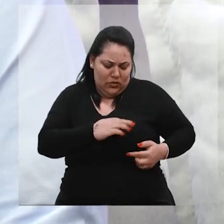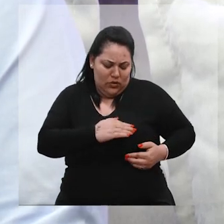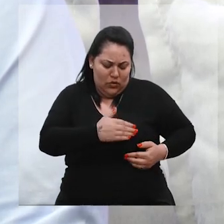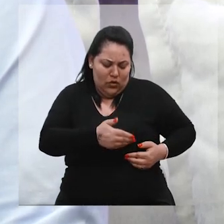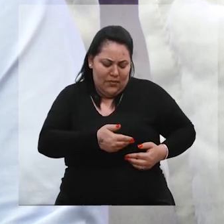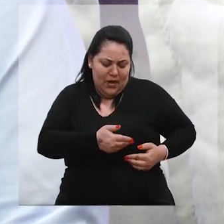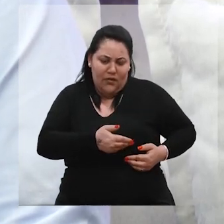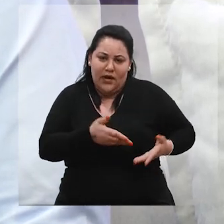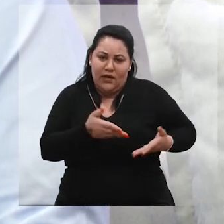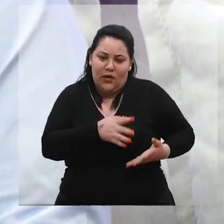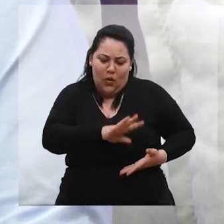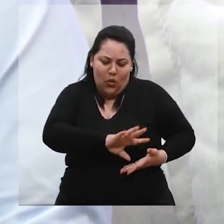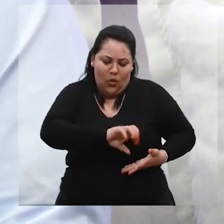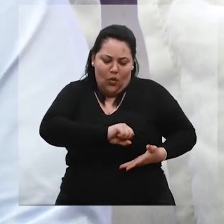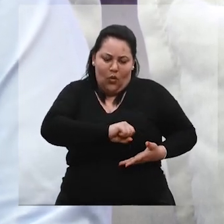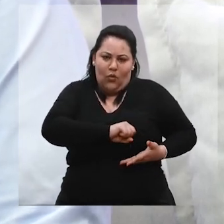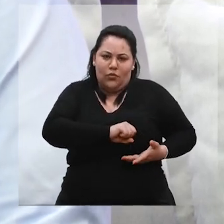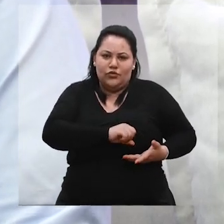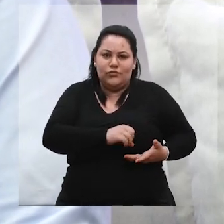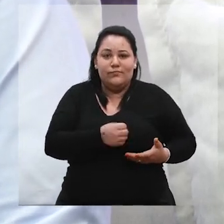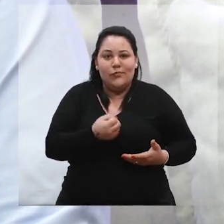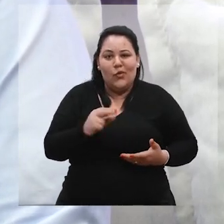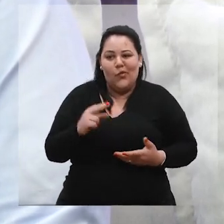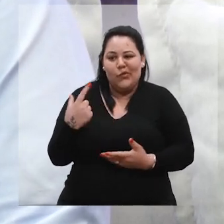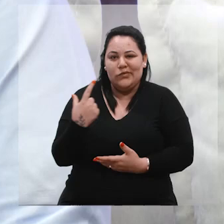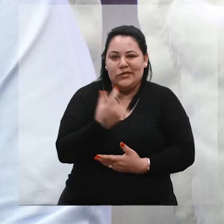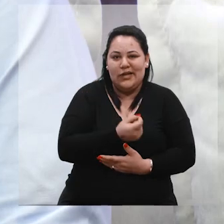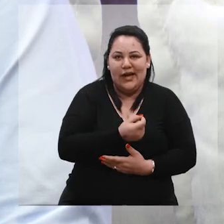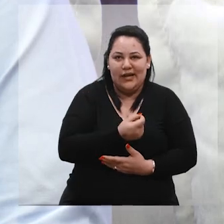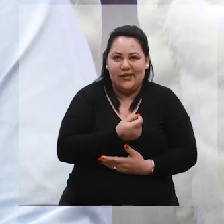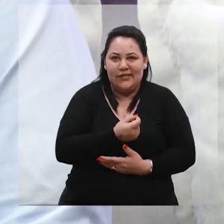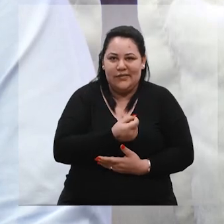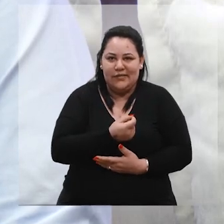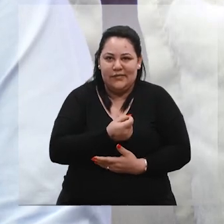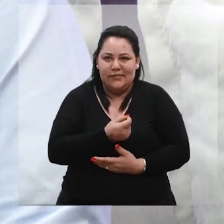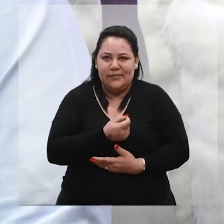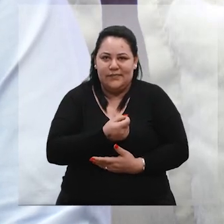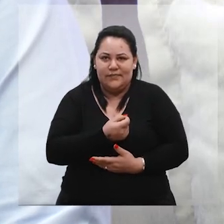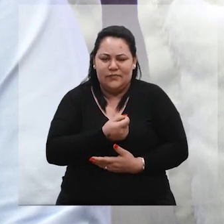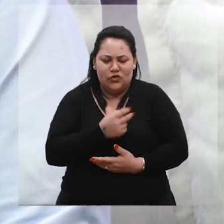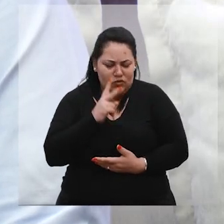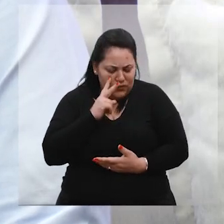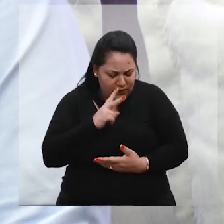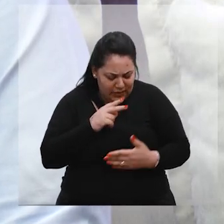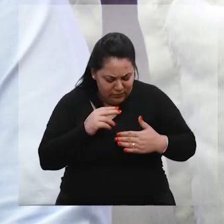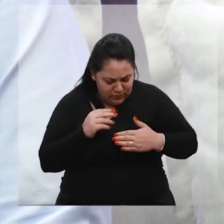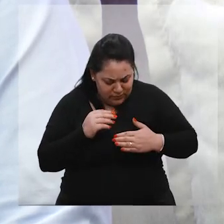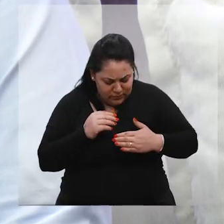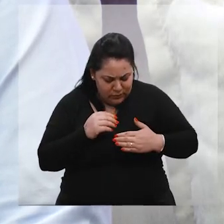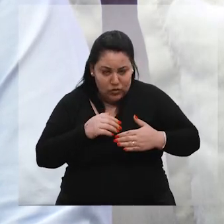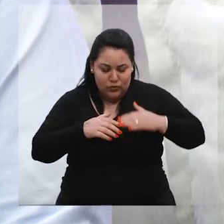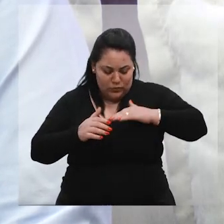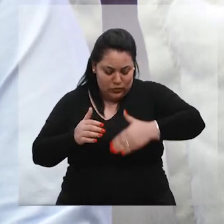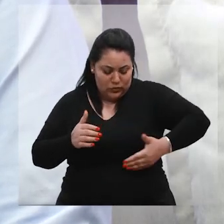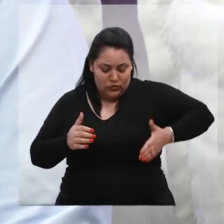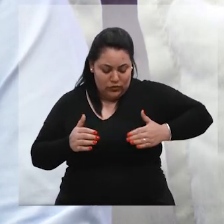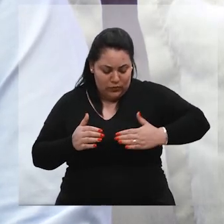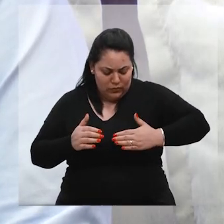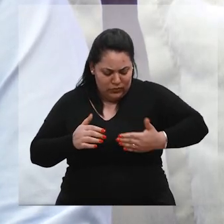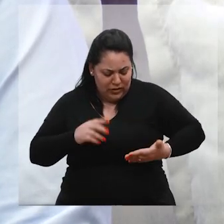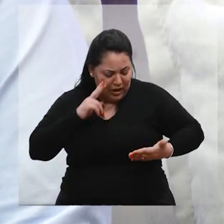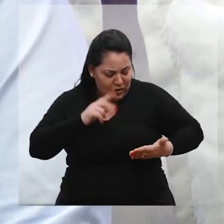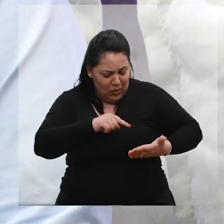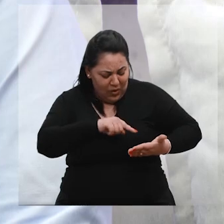e agora puxou para dentro. Ou quando sai alguma secreção, não quando tu aperta, mas no sutiã, e é uma secreção